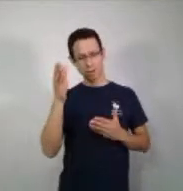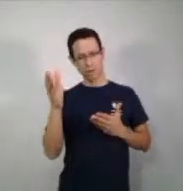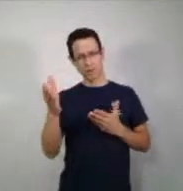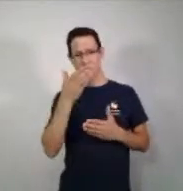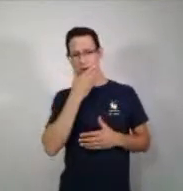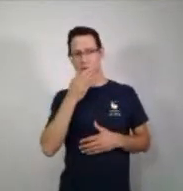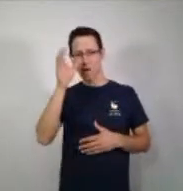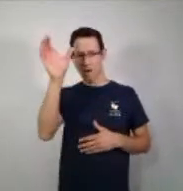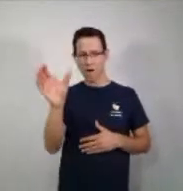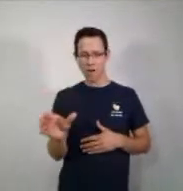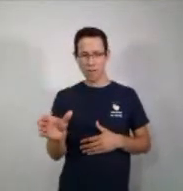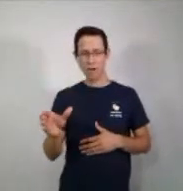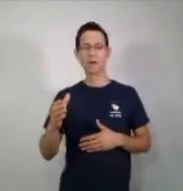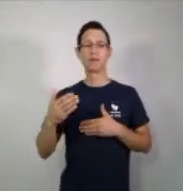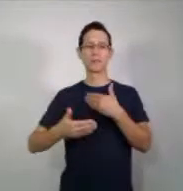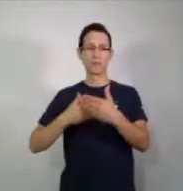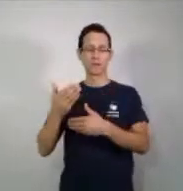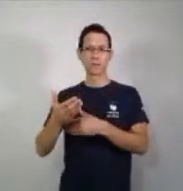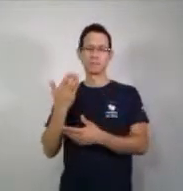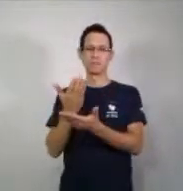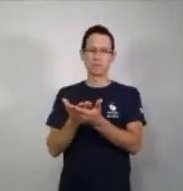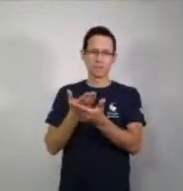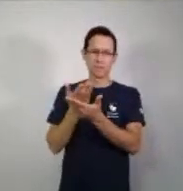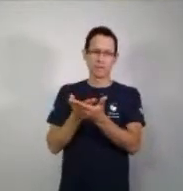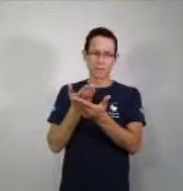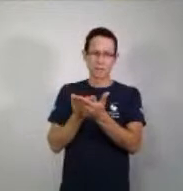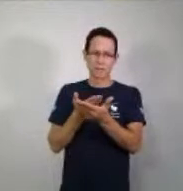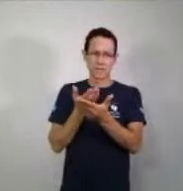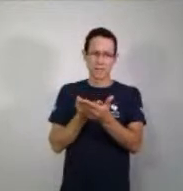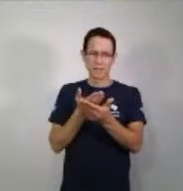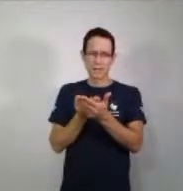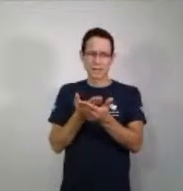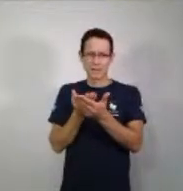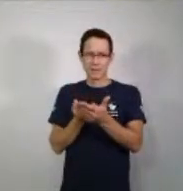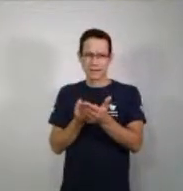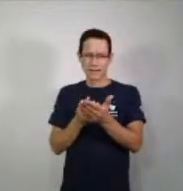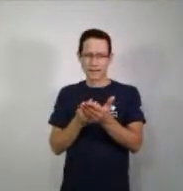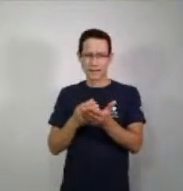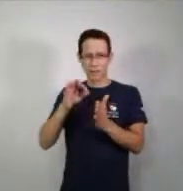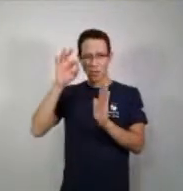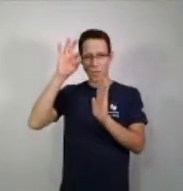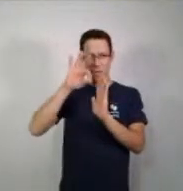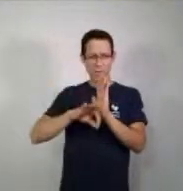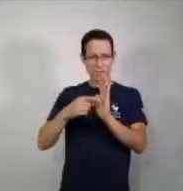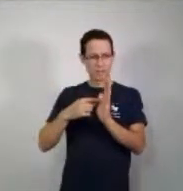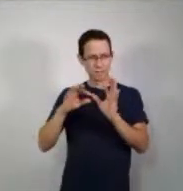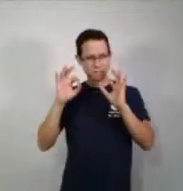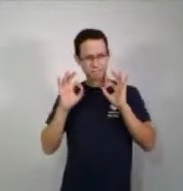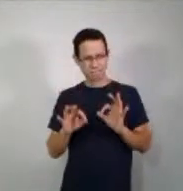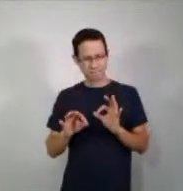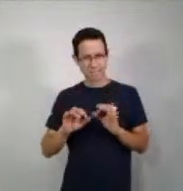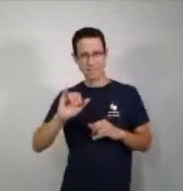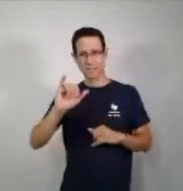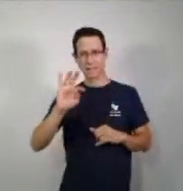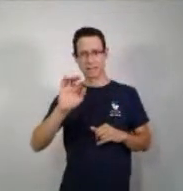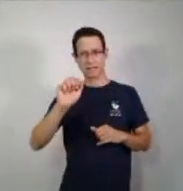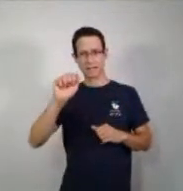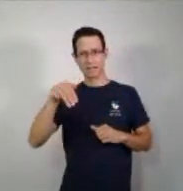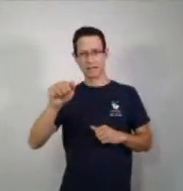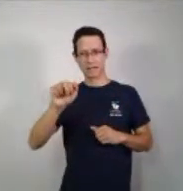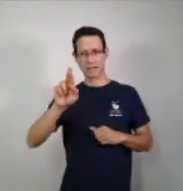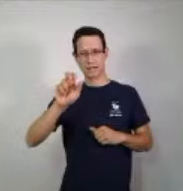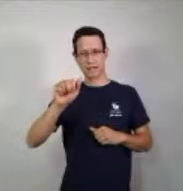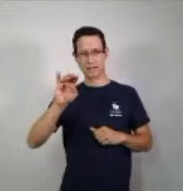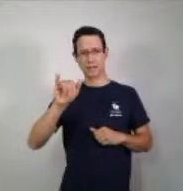ao mesmo tempo, eu começo a pesquisar as cartas, os ofícios no Itamaraty, e vejo